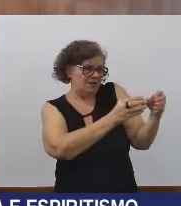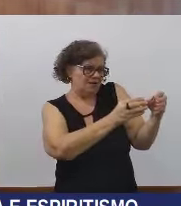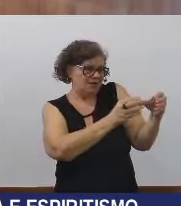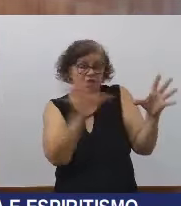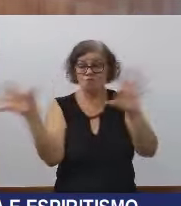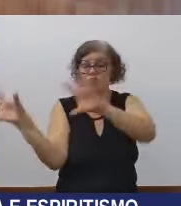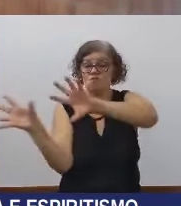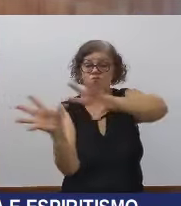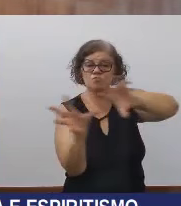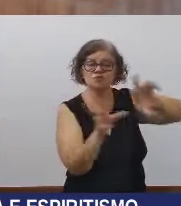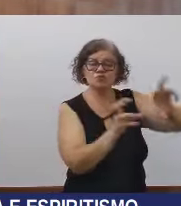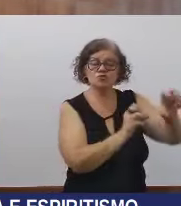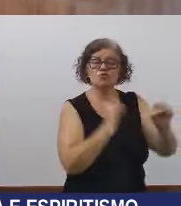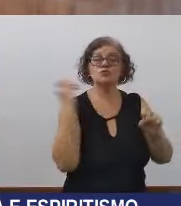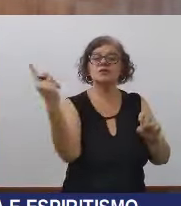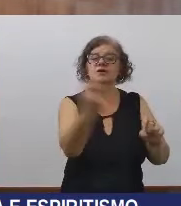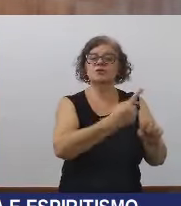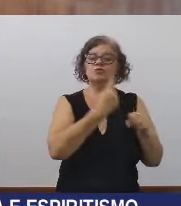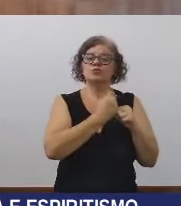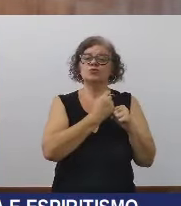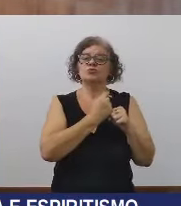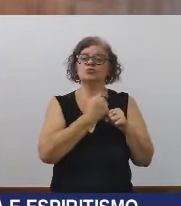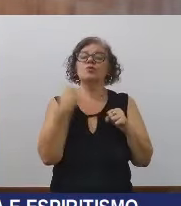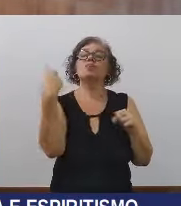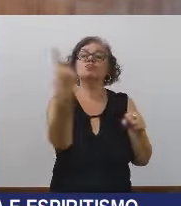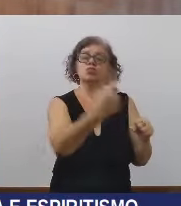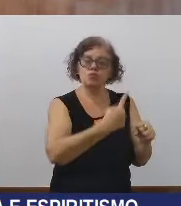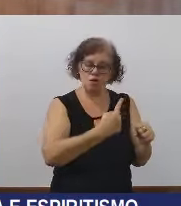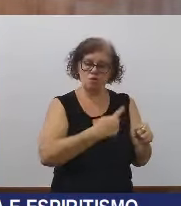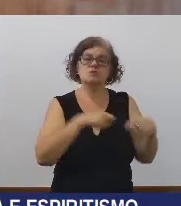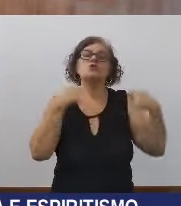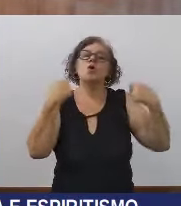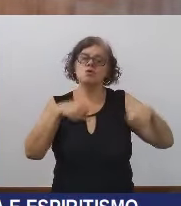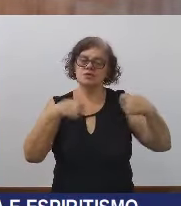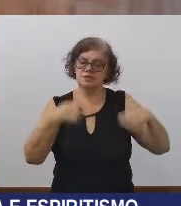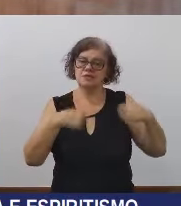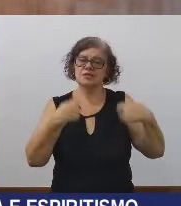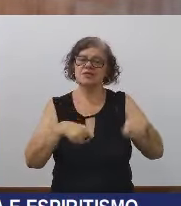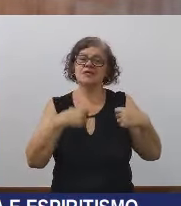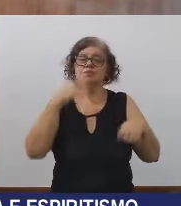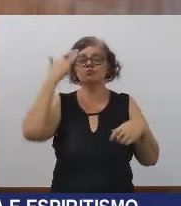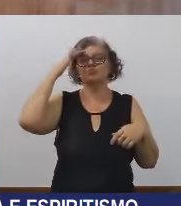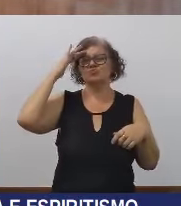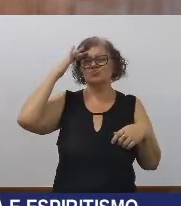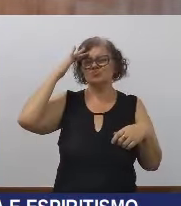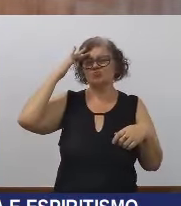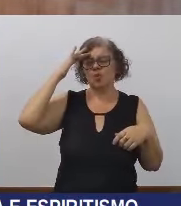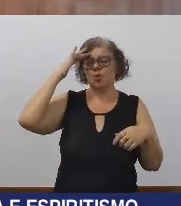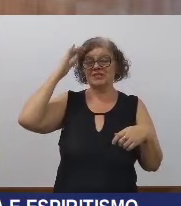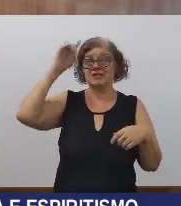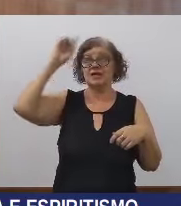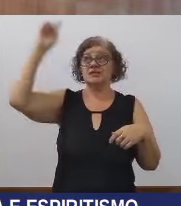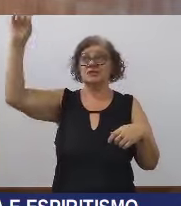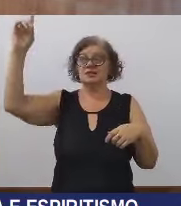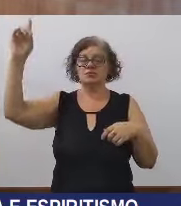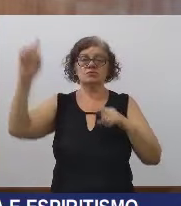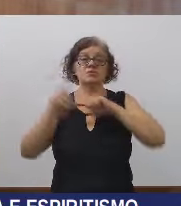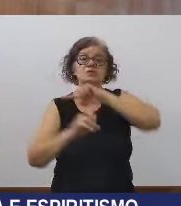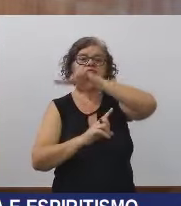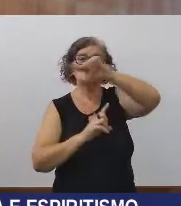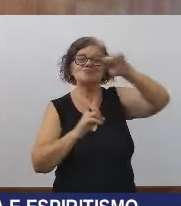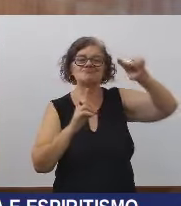todo? Nós não temos condição de avaliar e de compreender Deus ainda, na